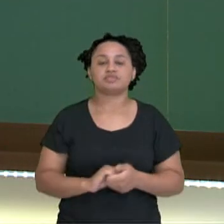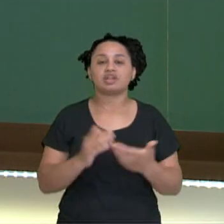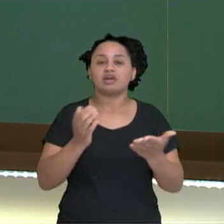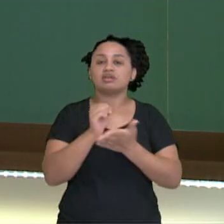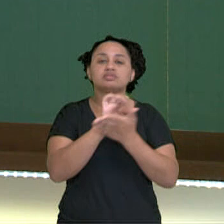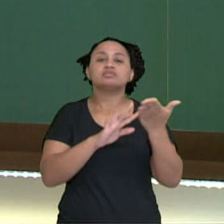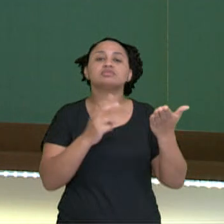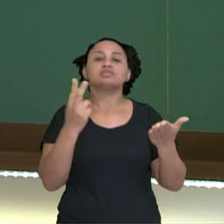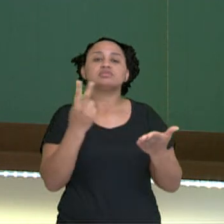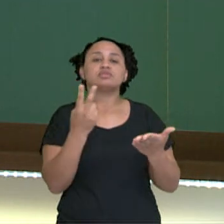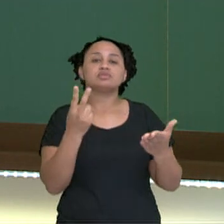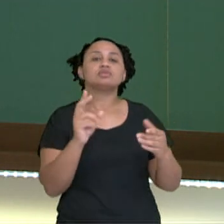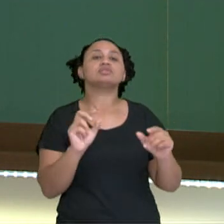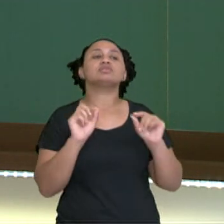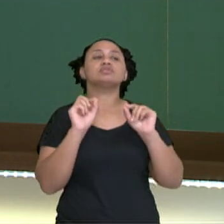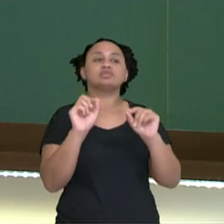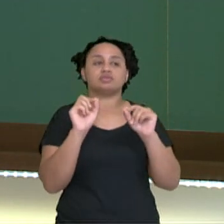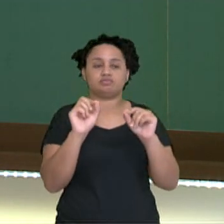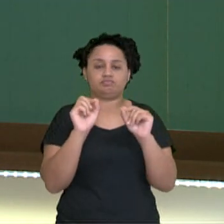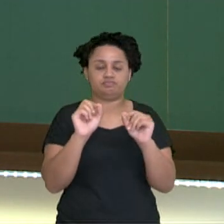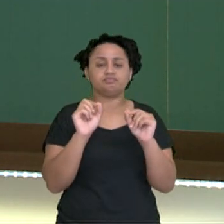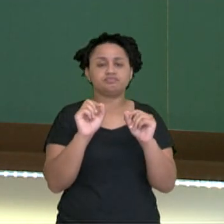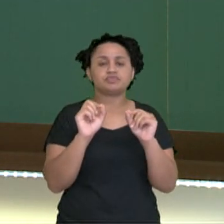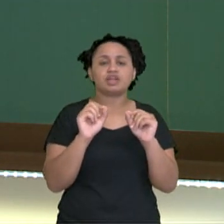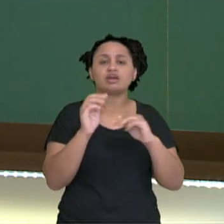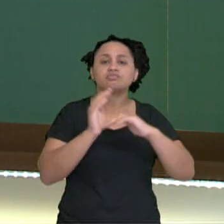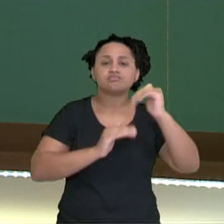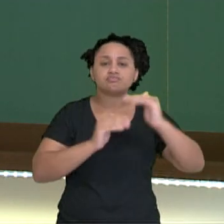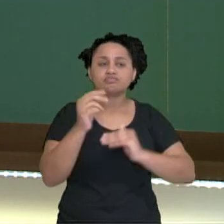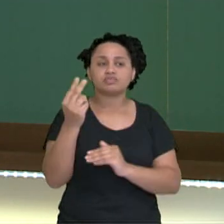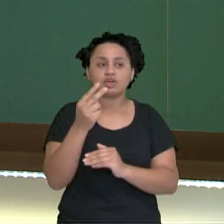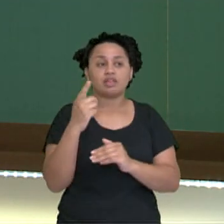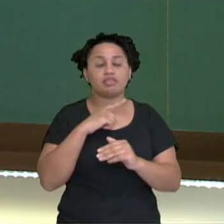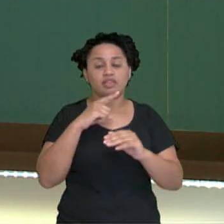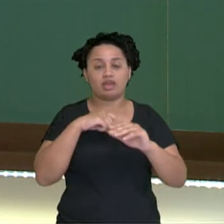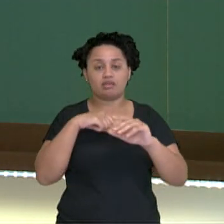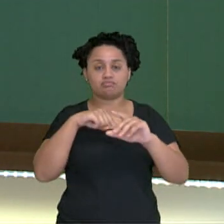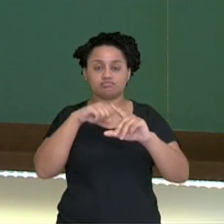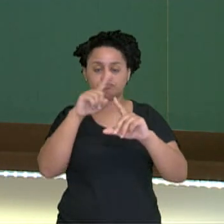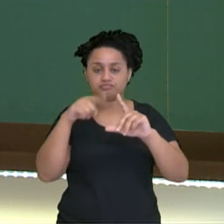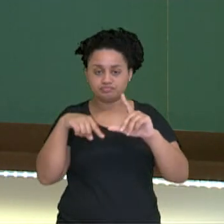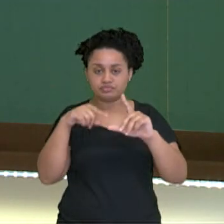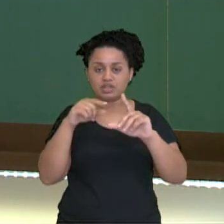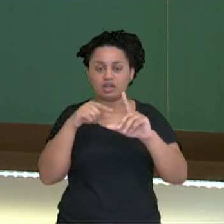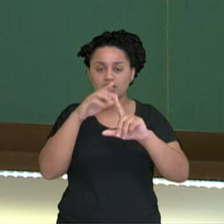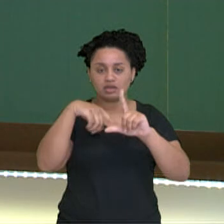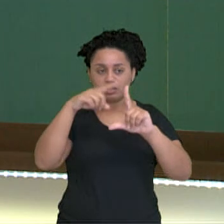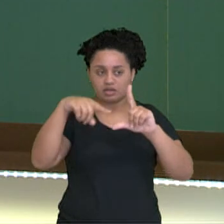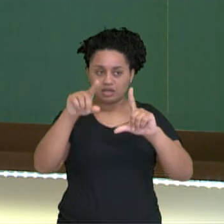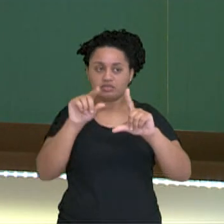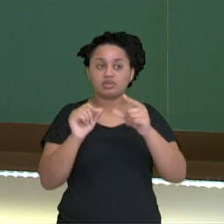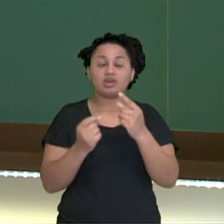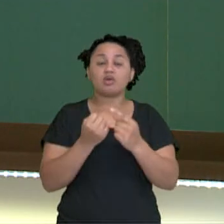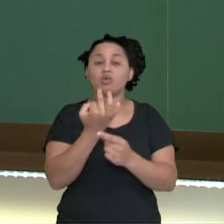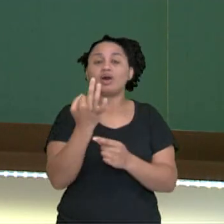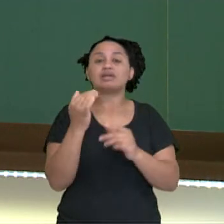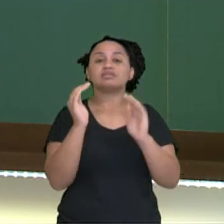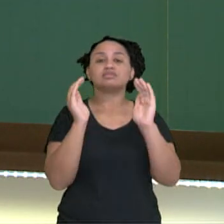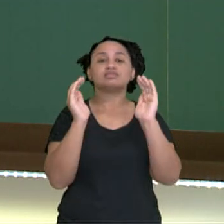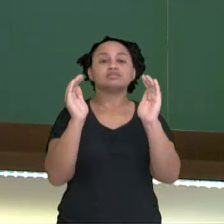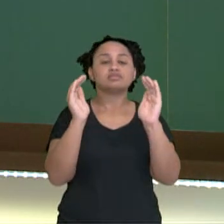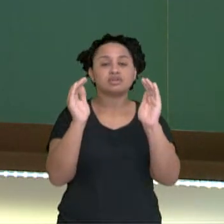segundo exercício da aula, o Praticando 2, considere o gráfico da função. Para quais valores a função